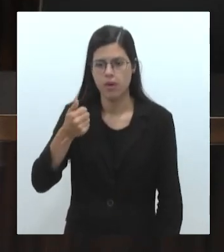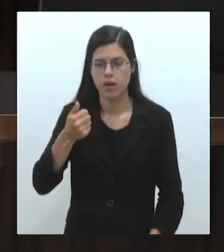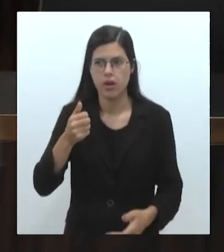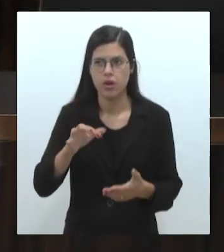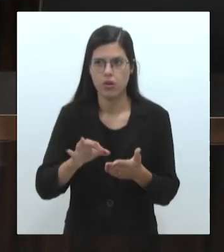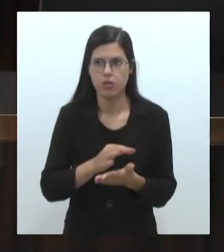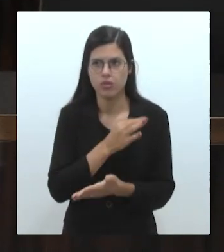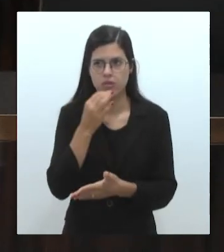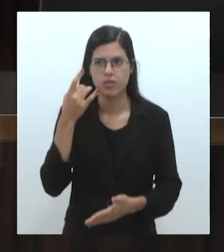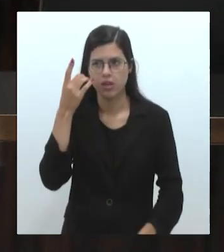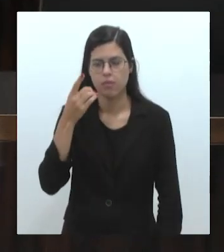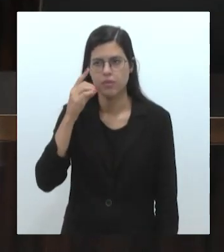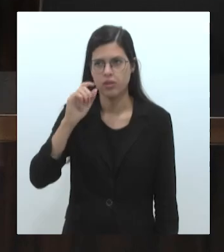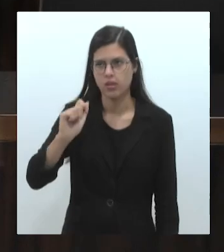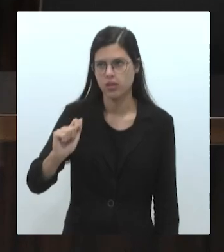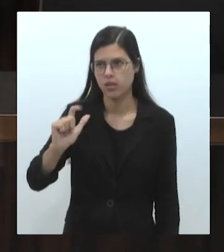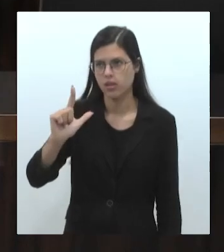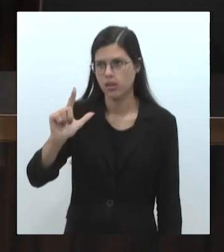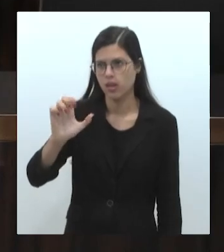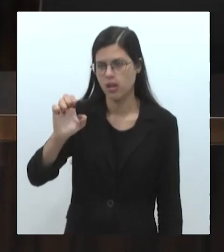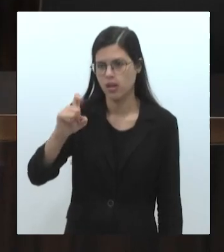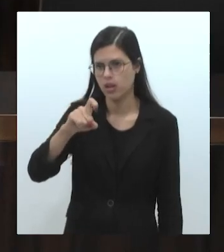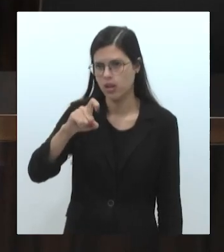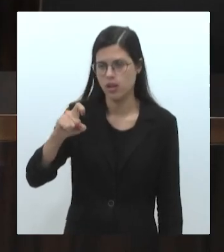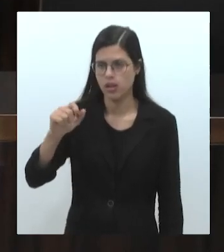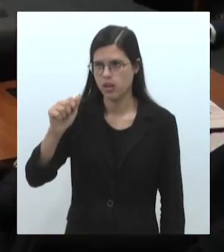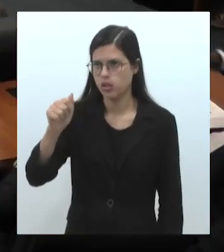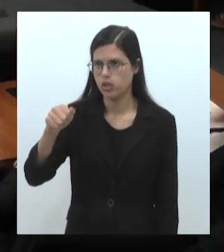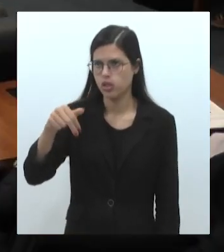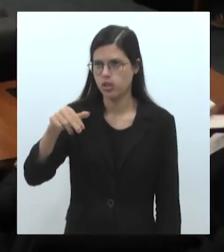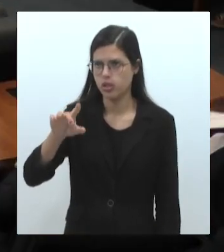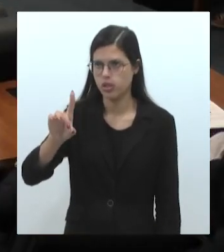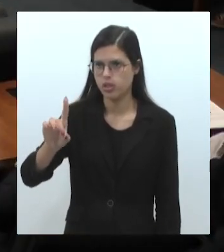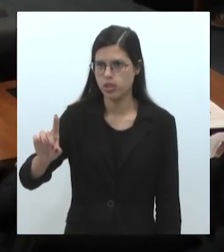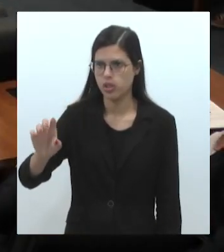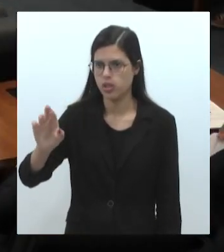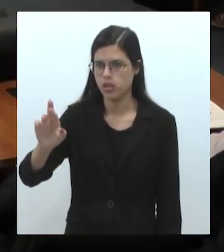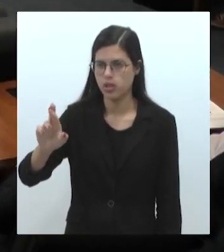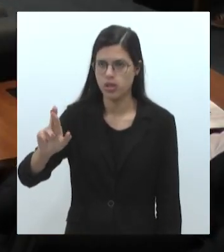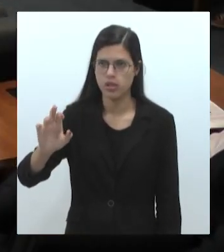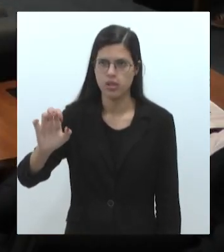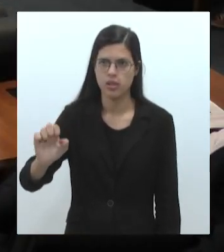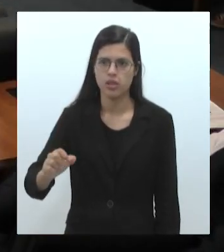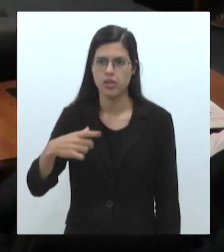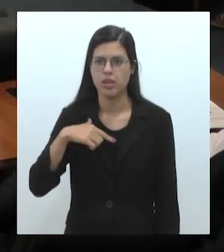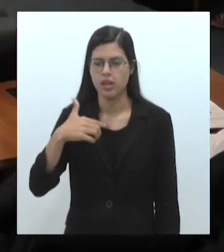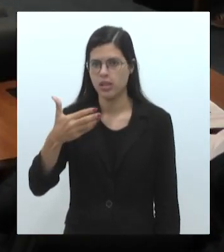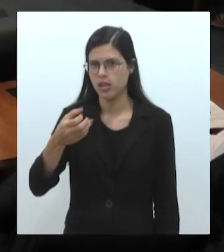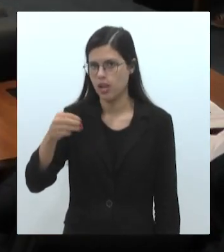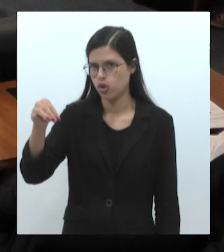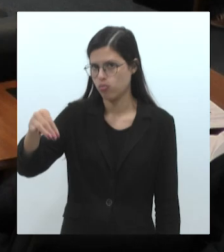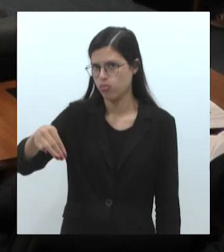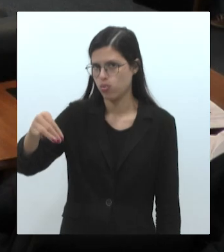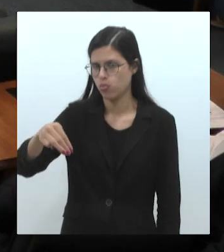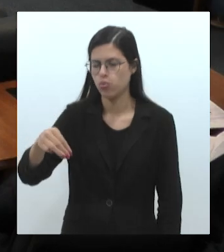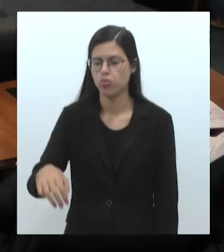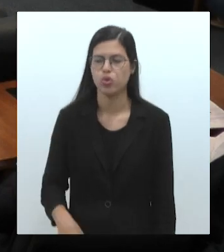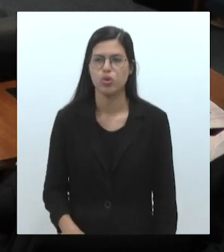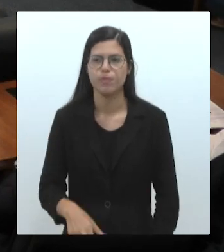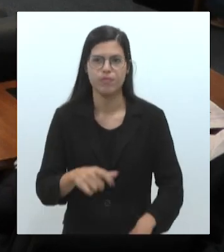inscrito, o deputado Alexandre Quinoploc. Vossa Excelência dispõe de 10 minutos no tempo